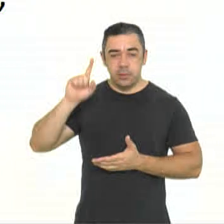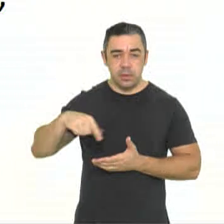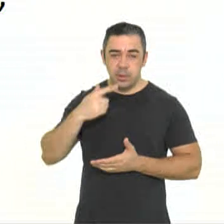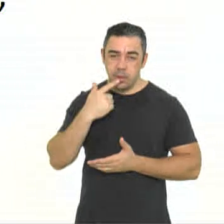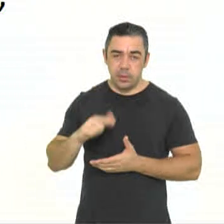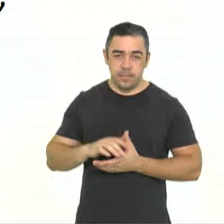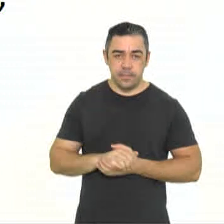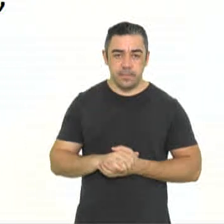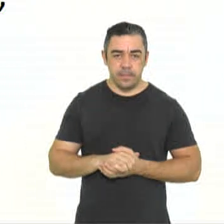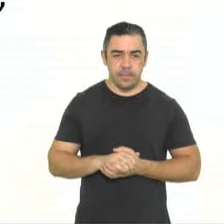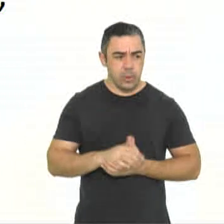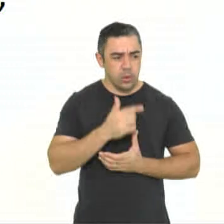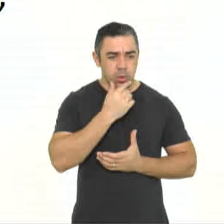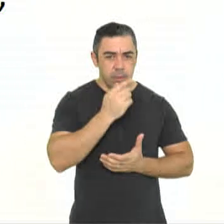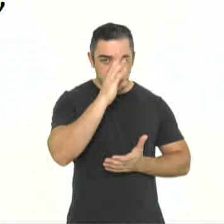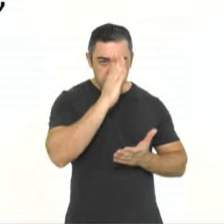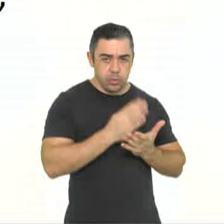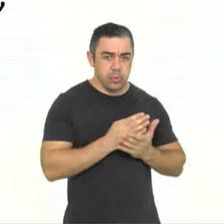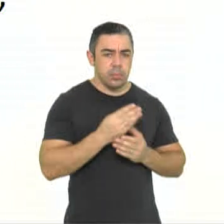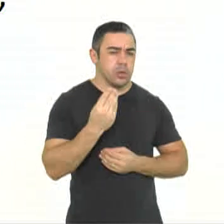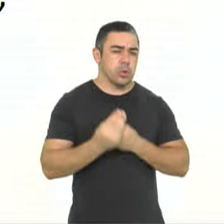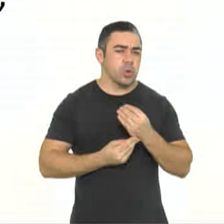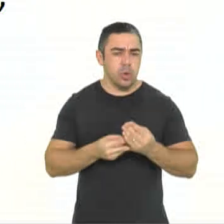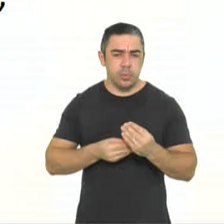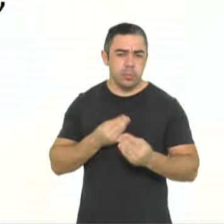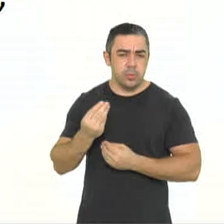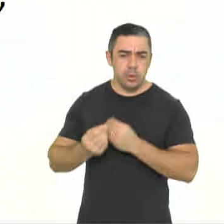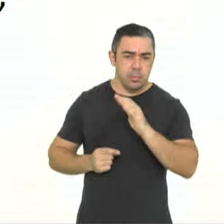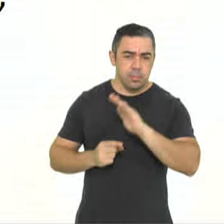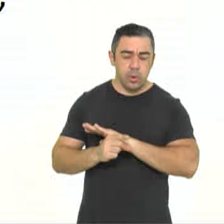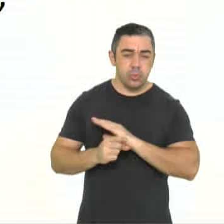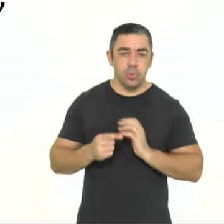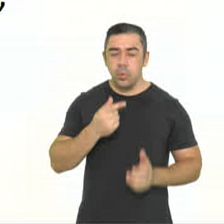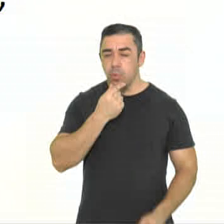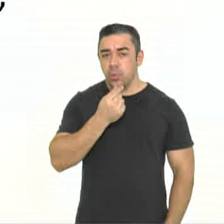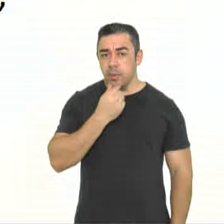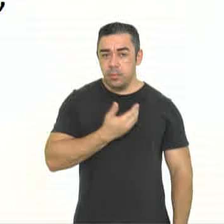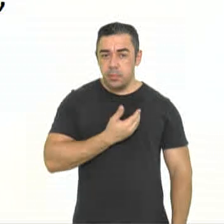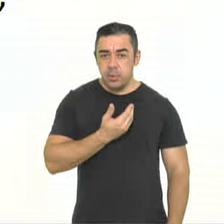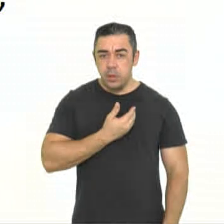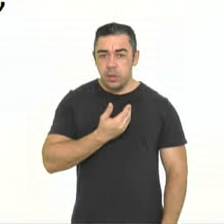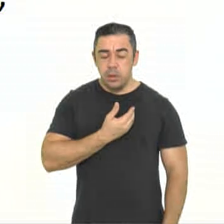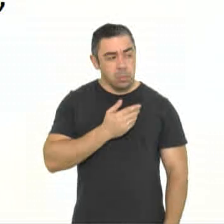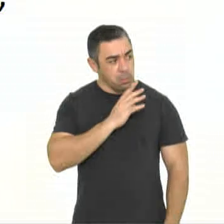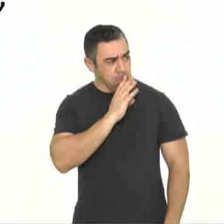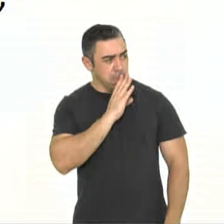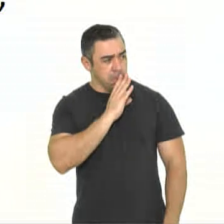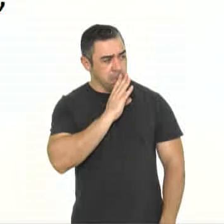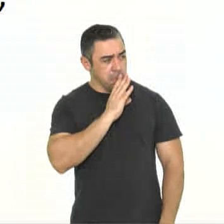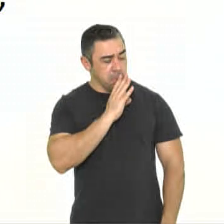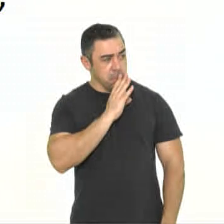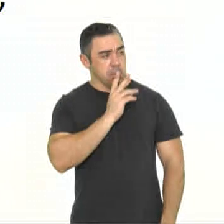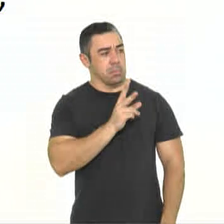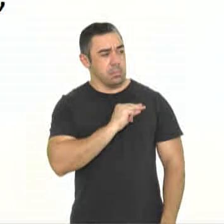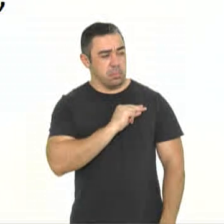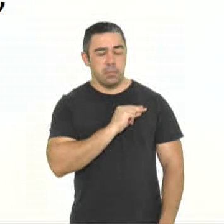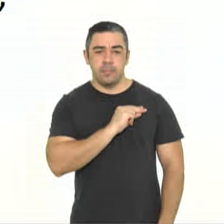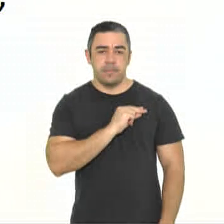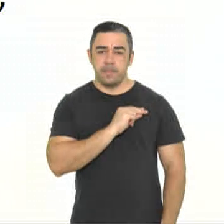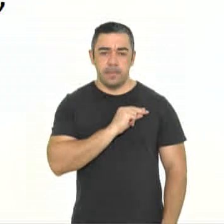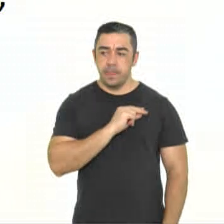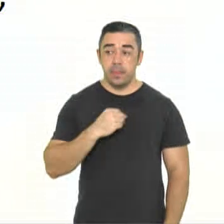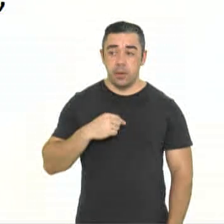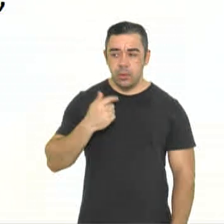ele acreditou? E o físico? Perguntou meu amigo, que até então me ouvira calado. Não sou,